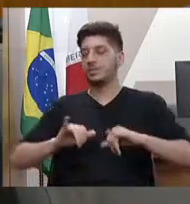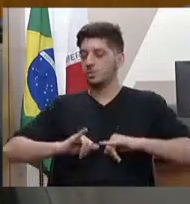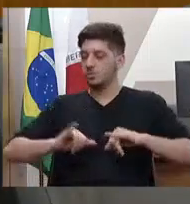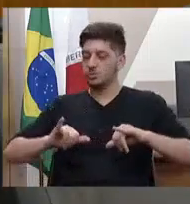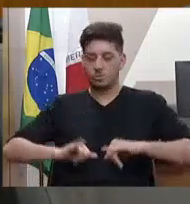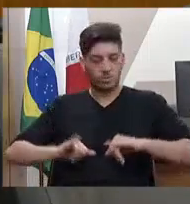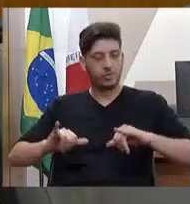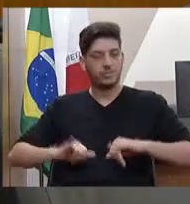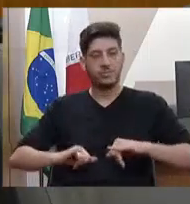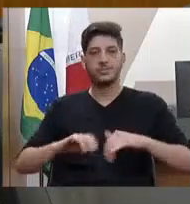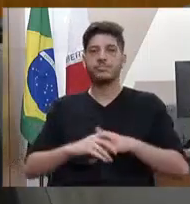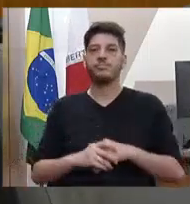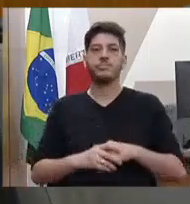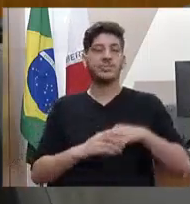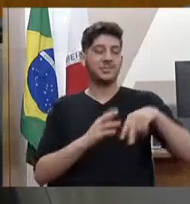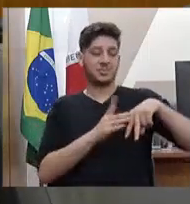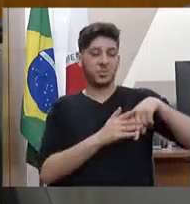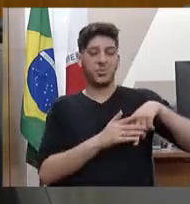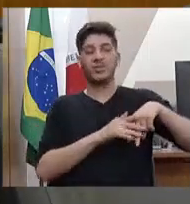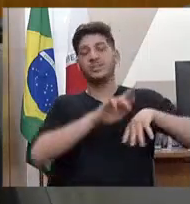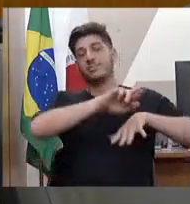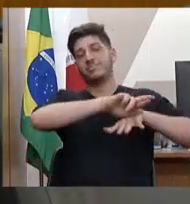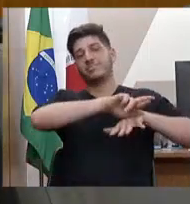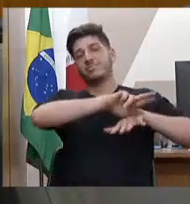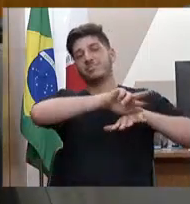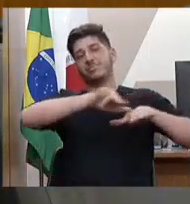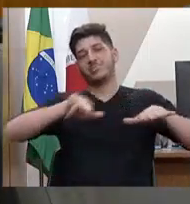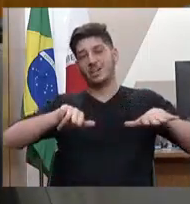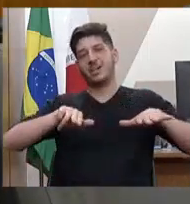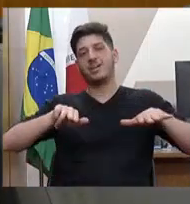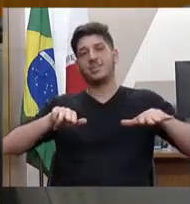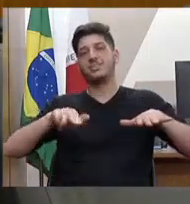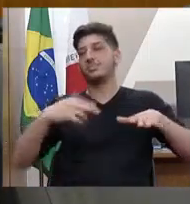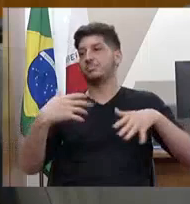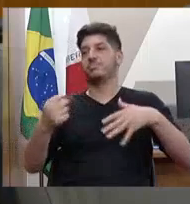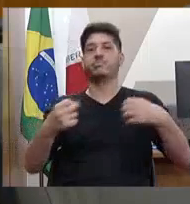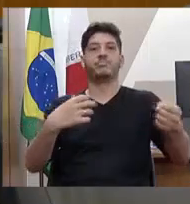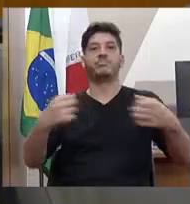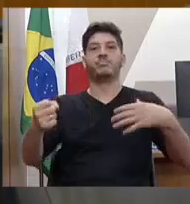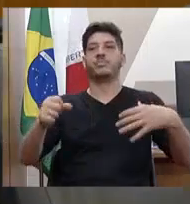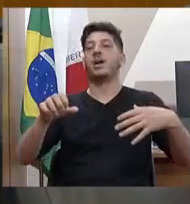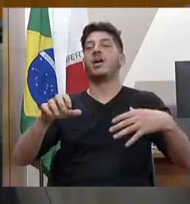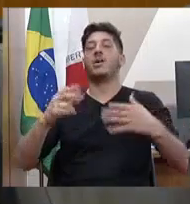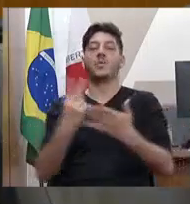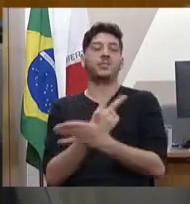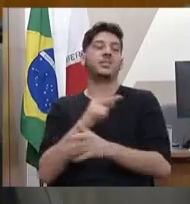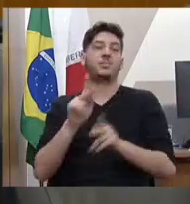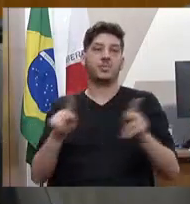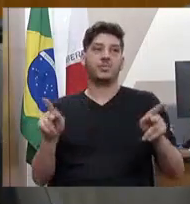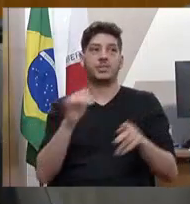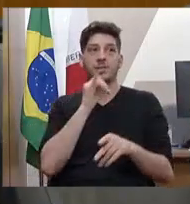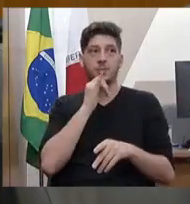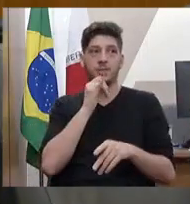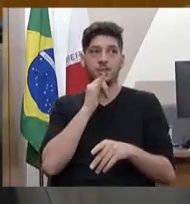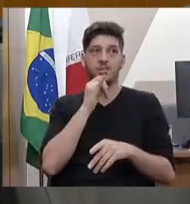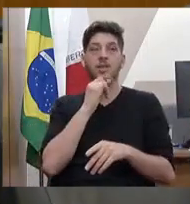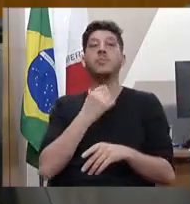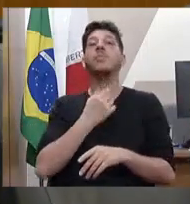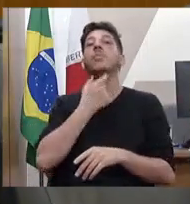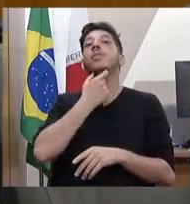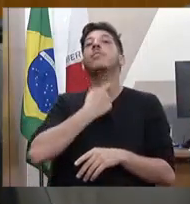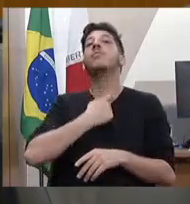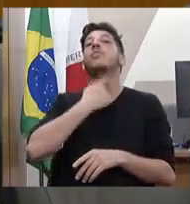são várias doenças que acometem esses profissionais né como o calo nas cordas